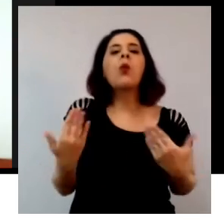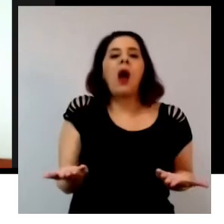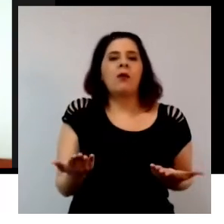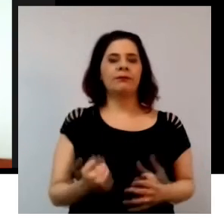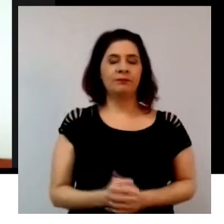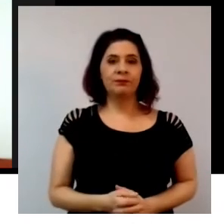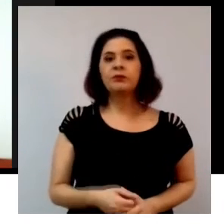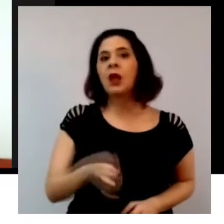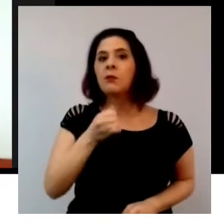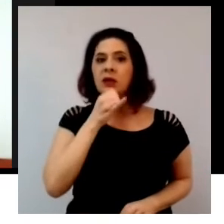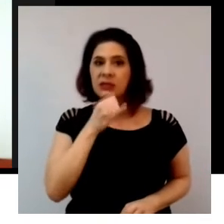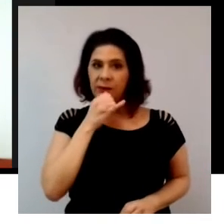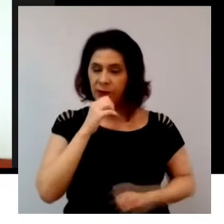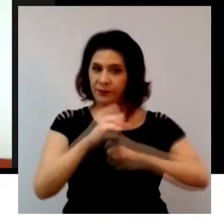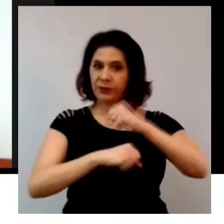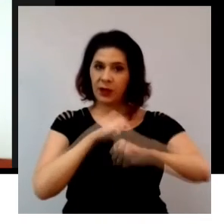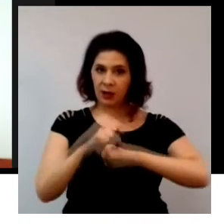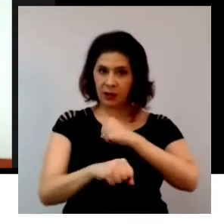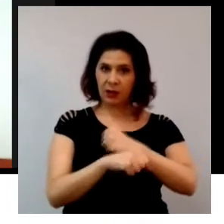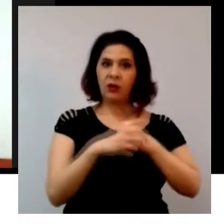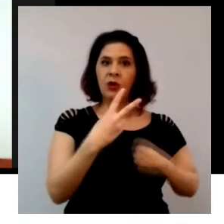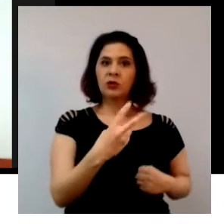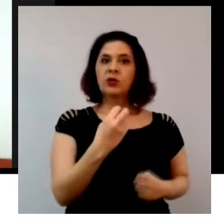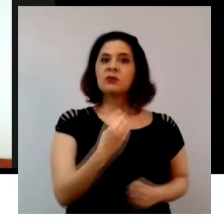que fizeram uma leitura de quais...